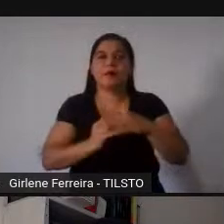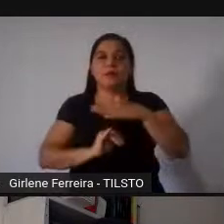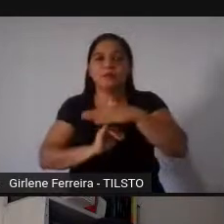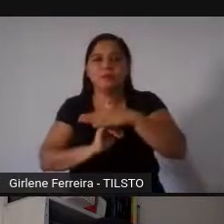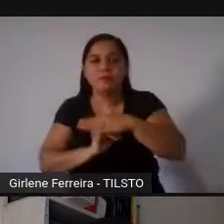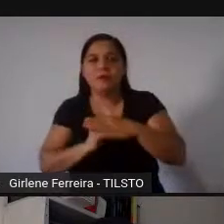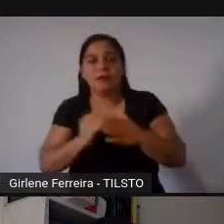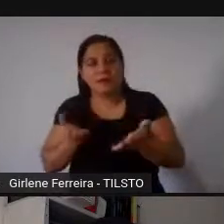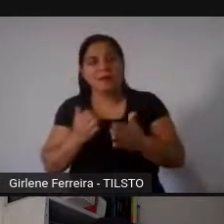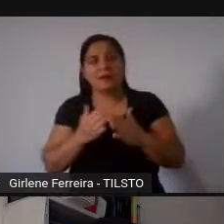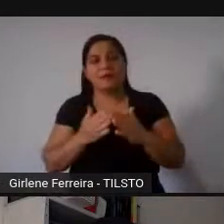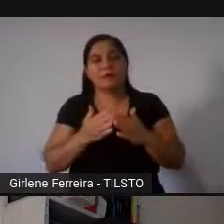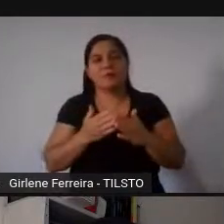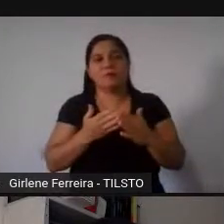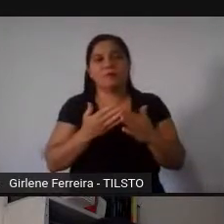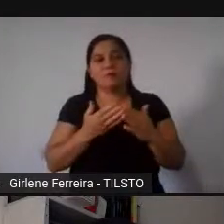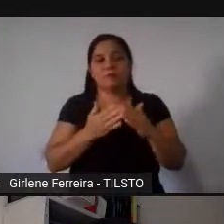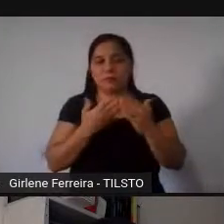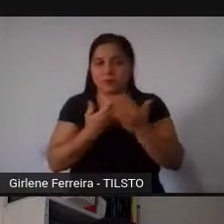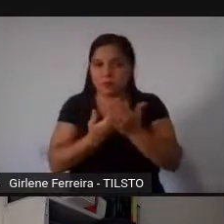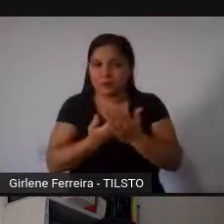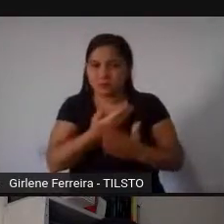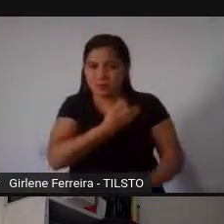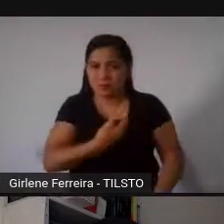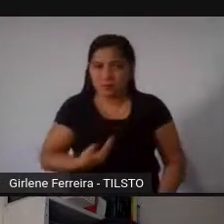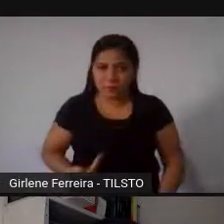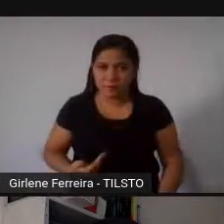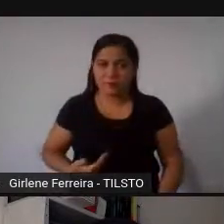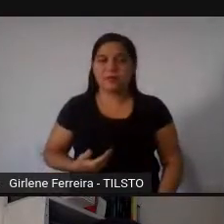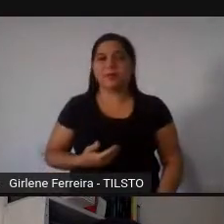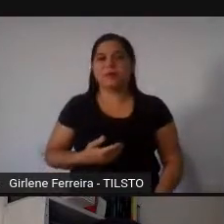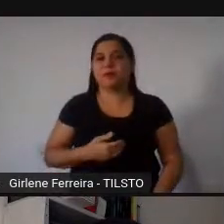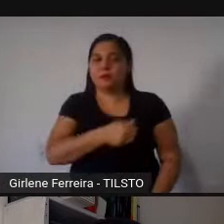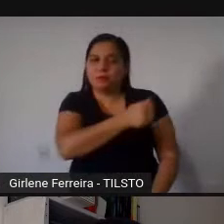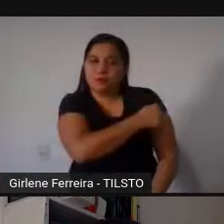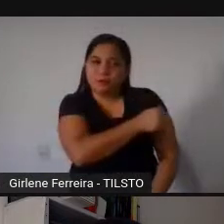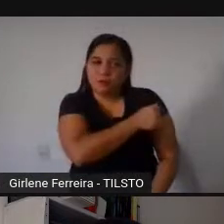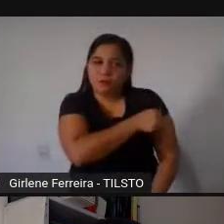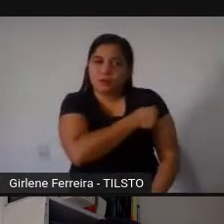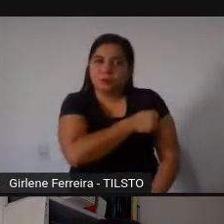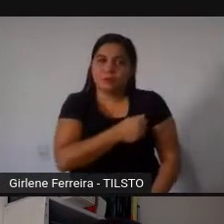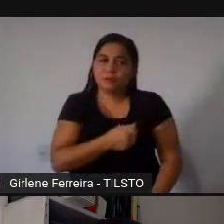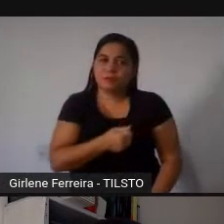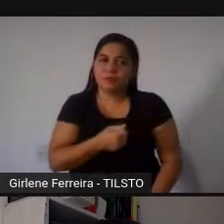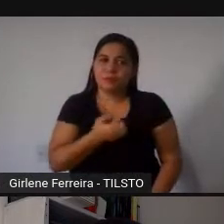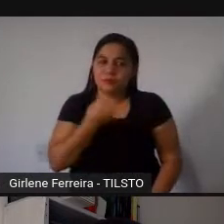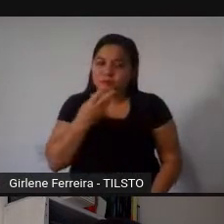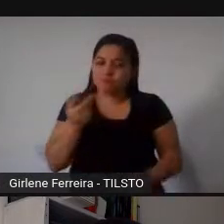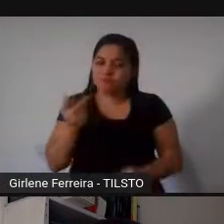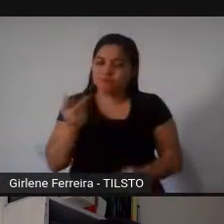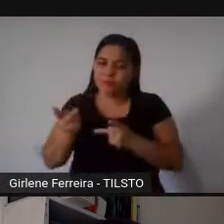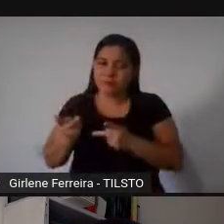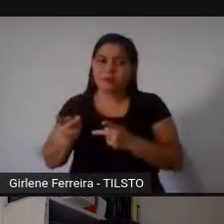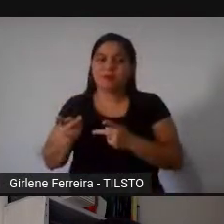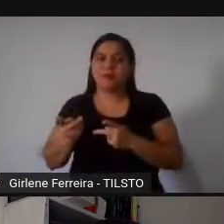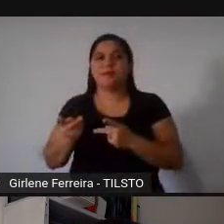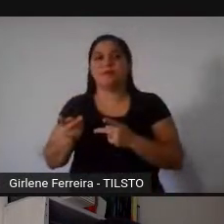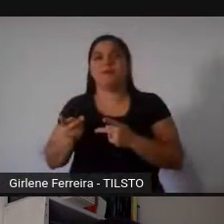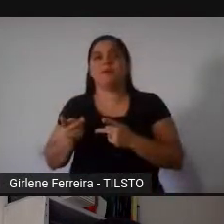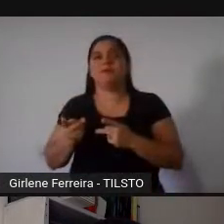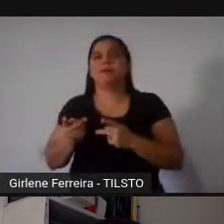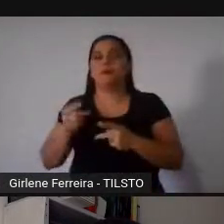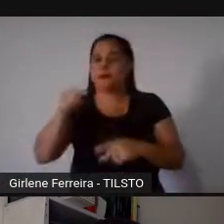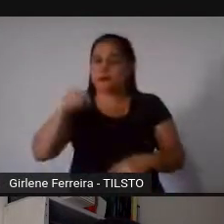pública, então os alunos dos institutos federais são muito bem-vindos a participar da UBMEP,